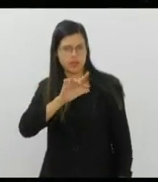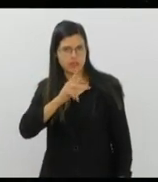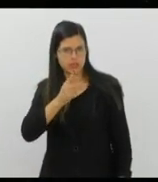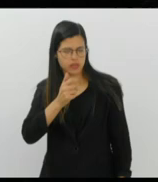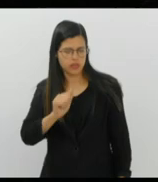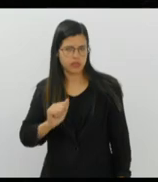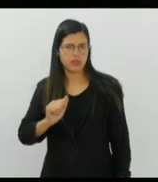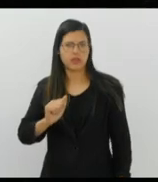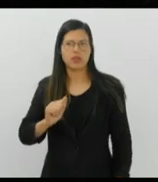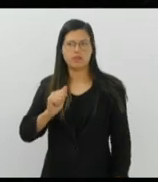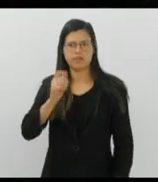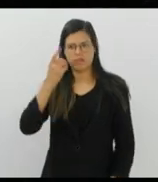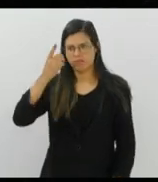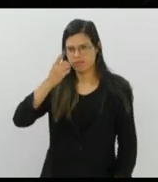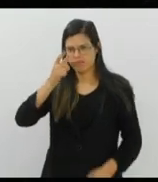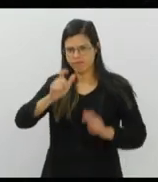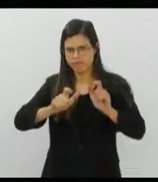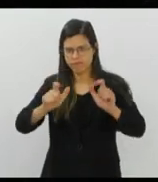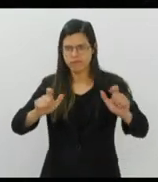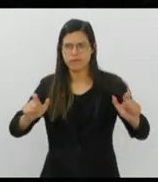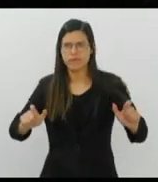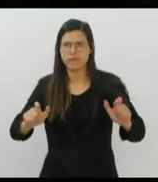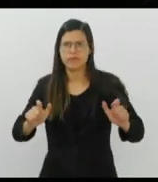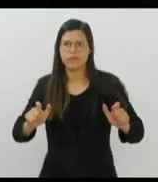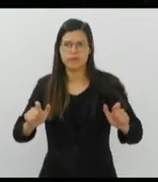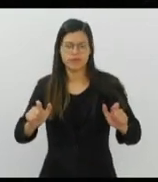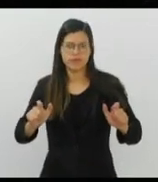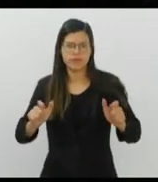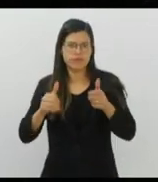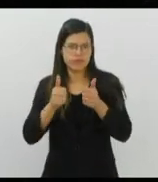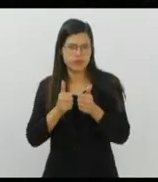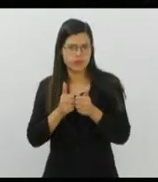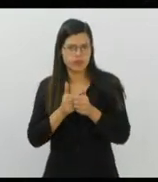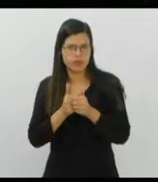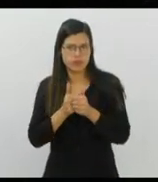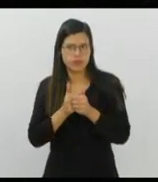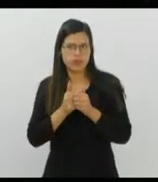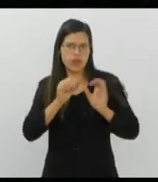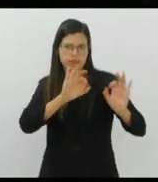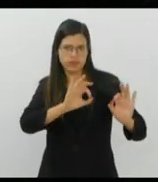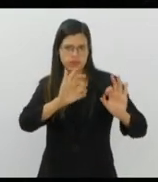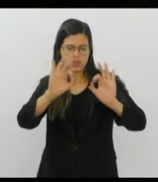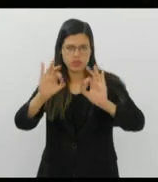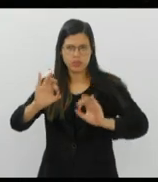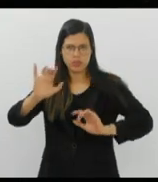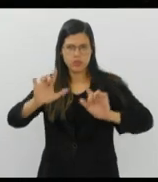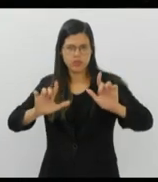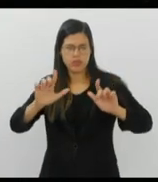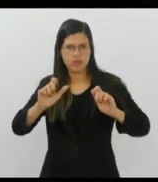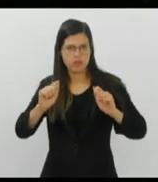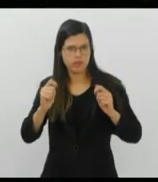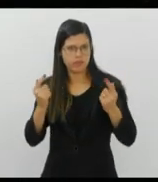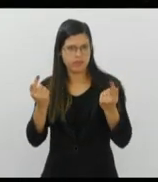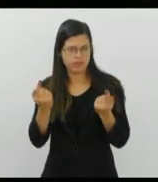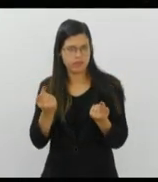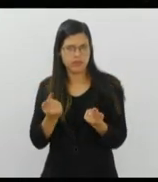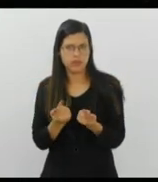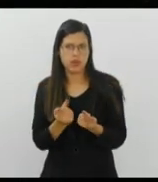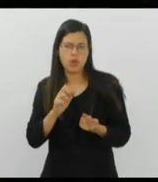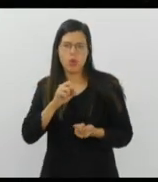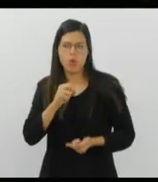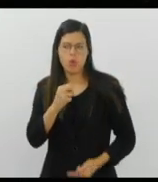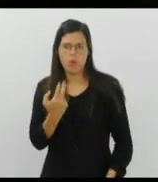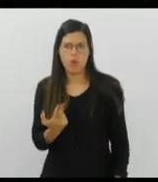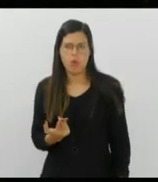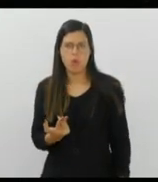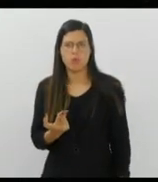senhoras e senhores deputados que nos acompanham pela TV Alerge ou de